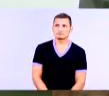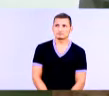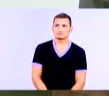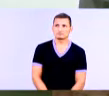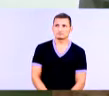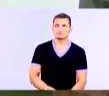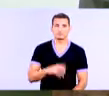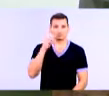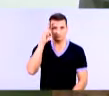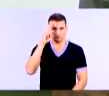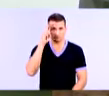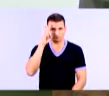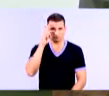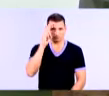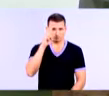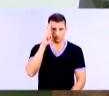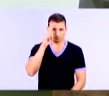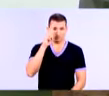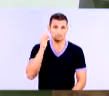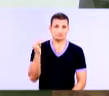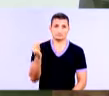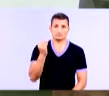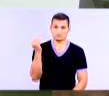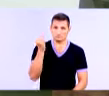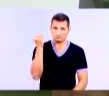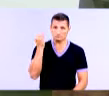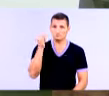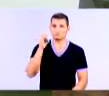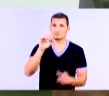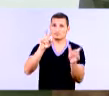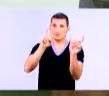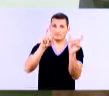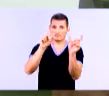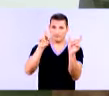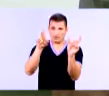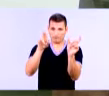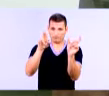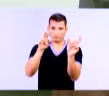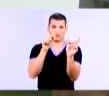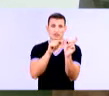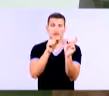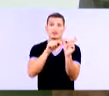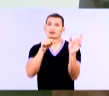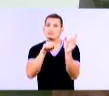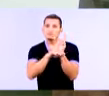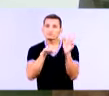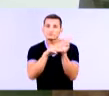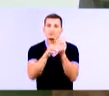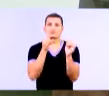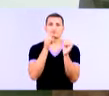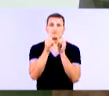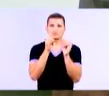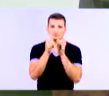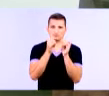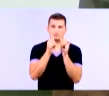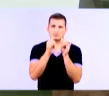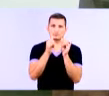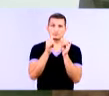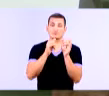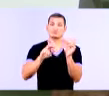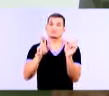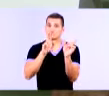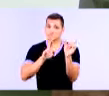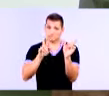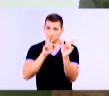disciplinas anteriores, a importância das variáveis. Elas armazenam informações que serão utilizadas